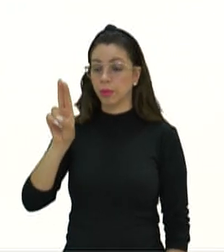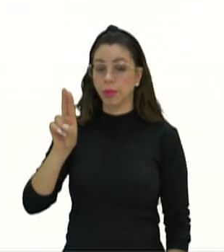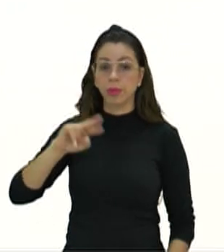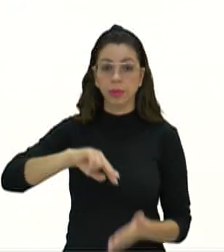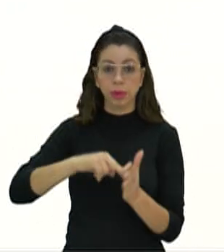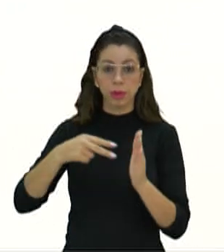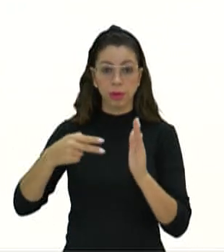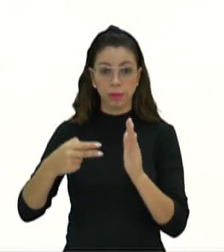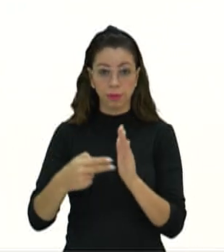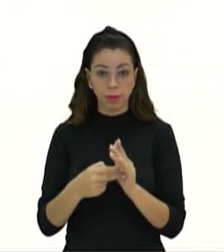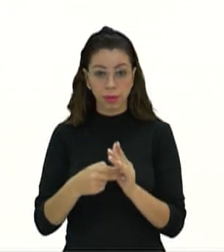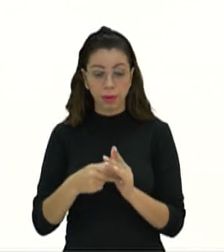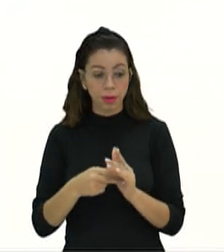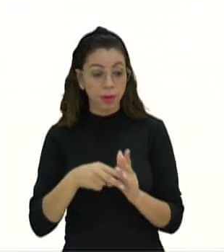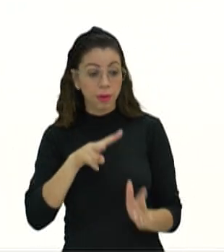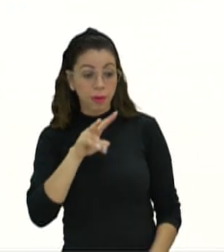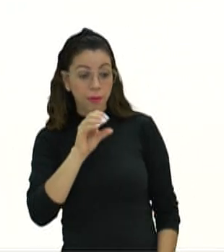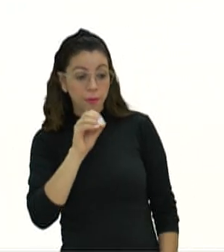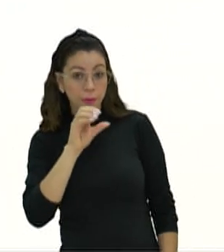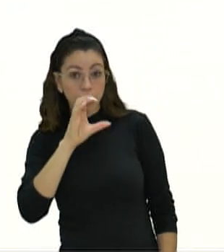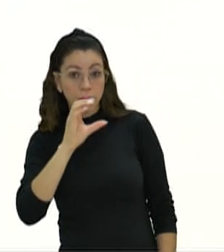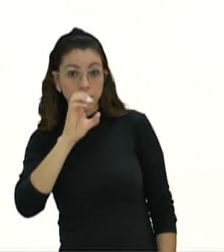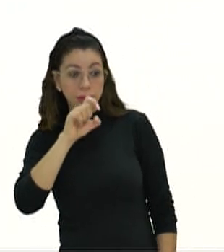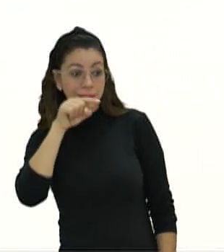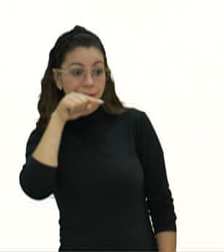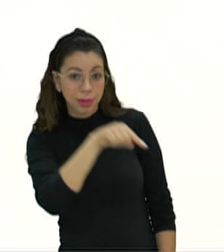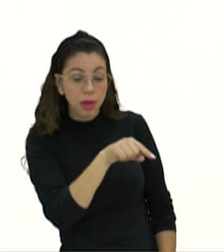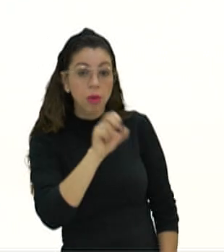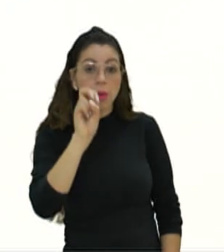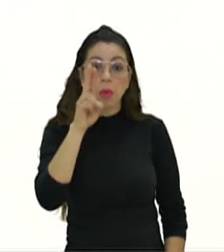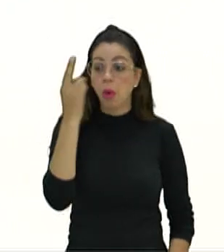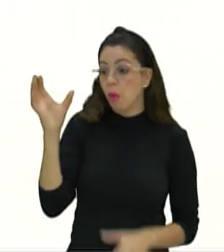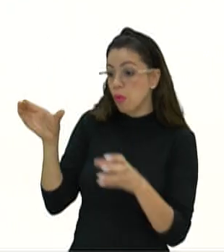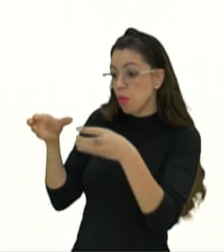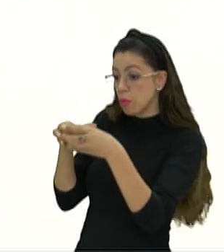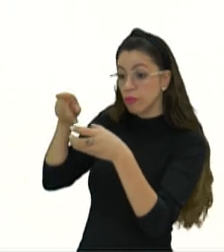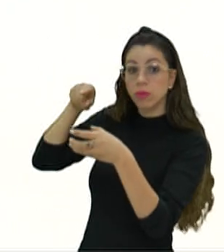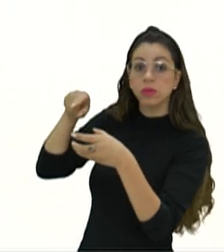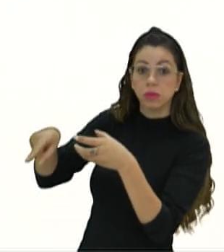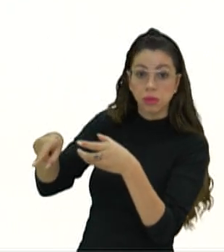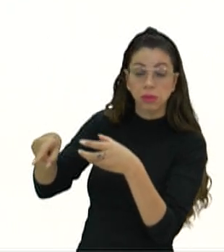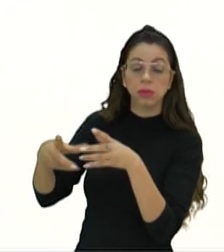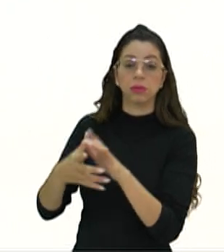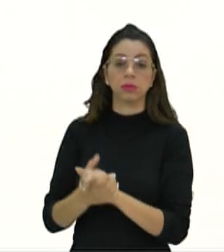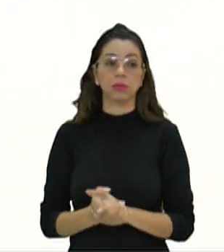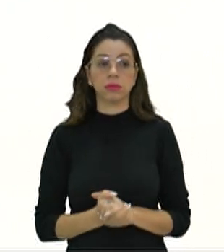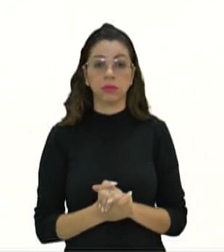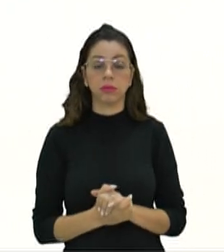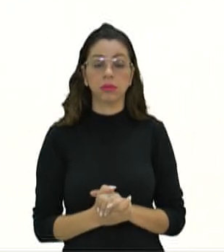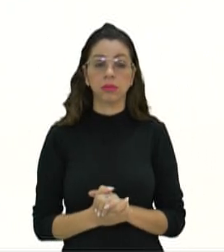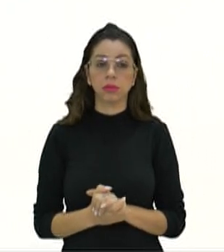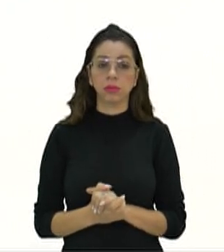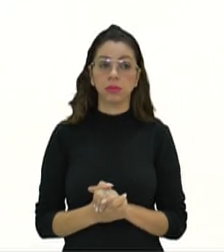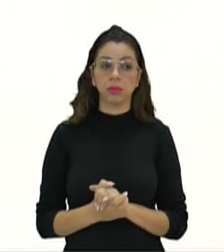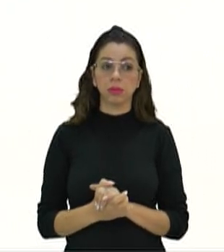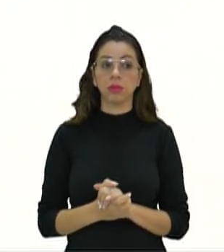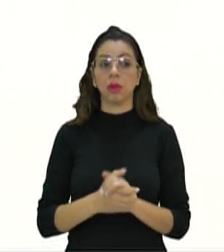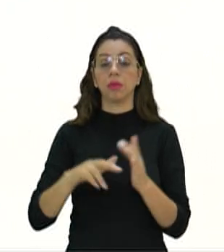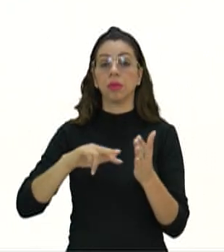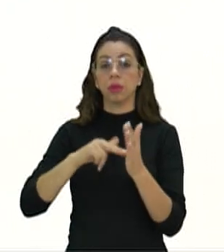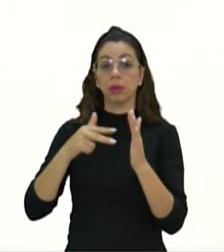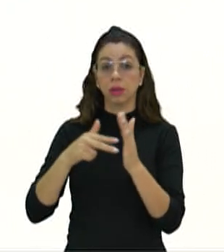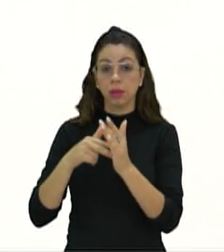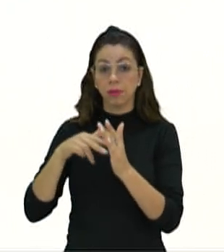não tiver nada te indicando, não tem como você saber se é plural ou singular. Como eu coloquei aqui plural, então é para você entender que o you significa